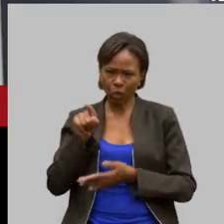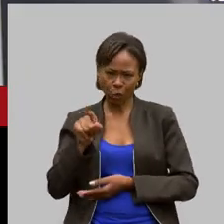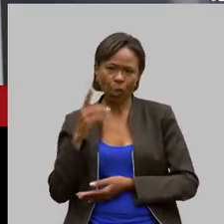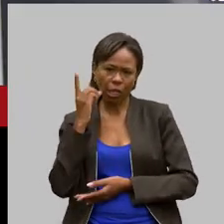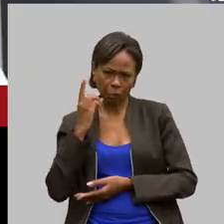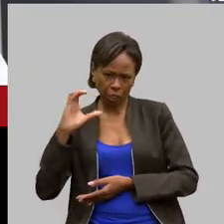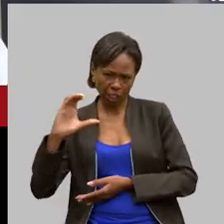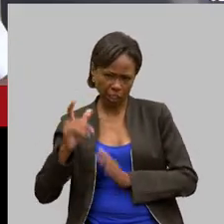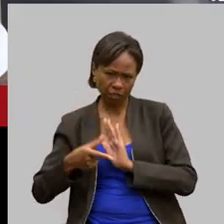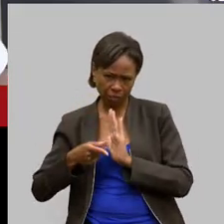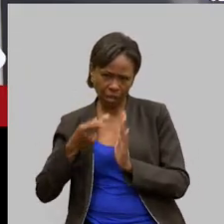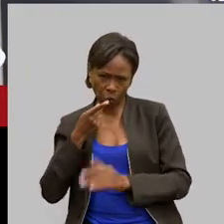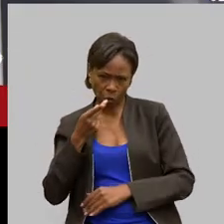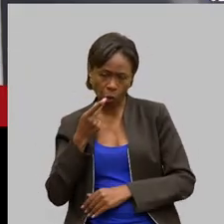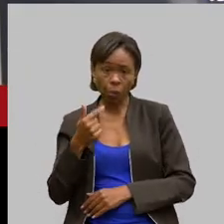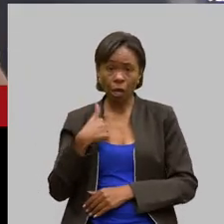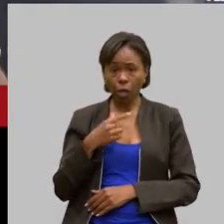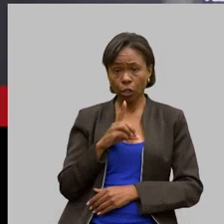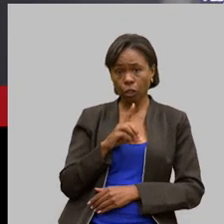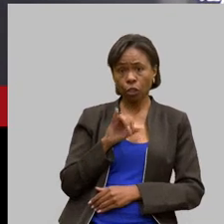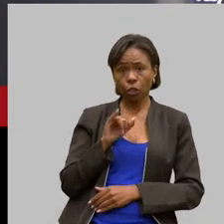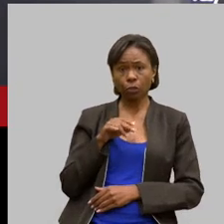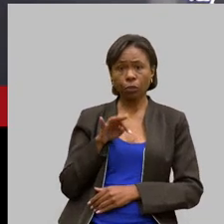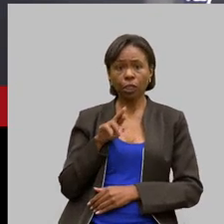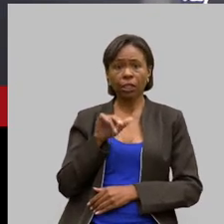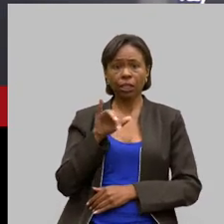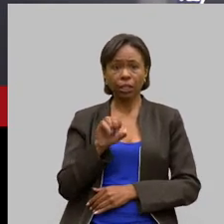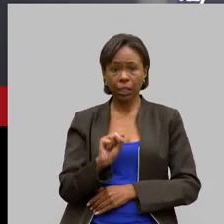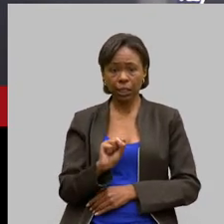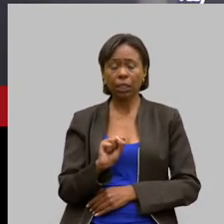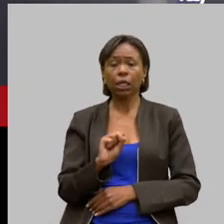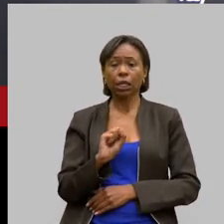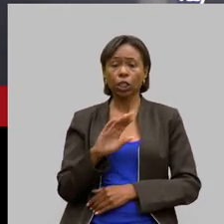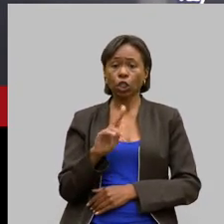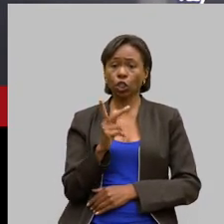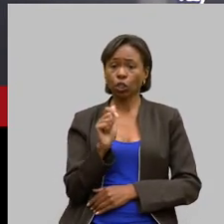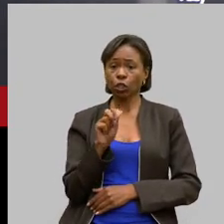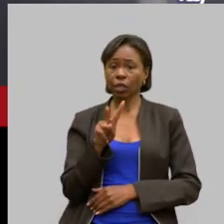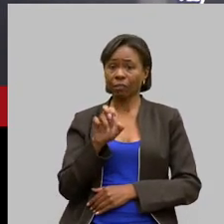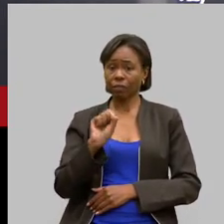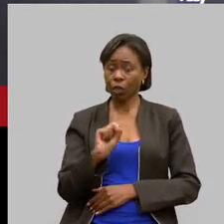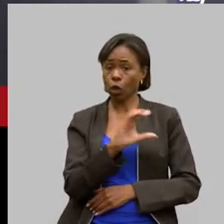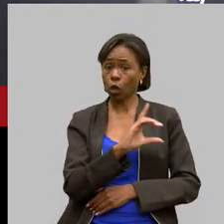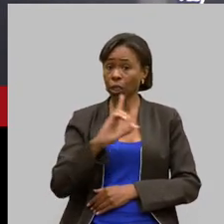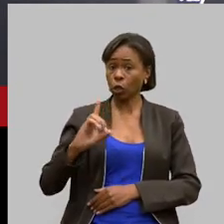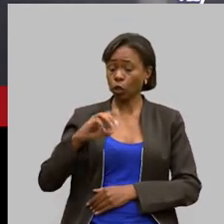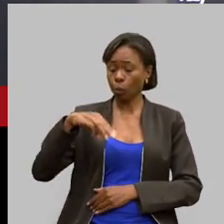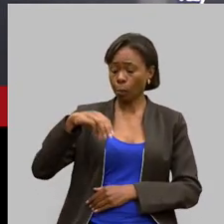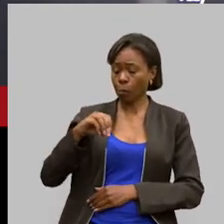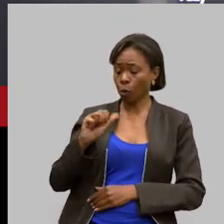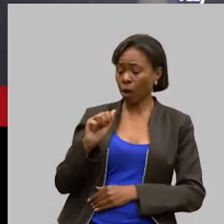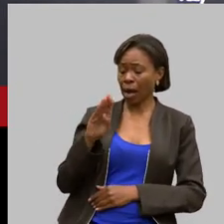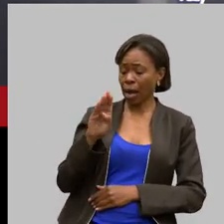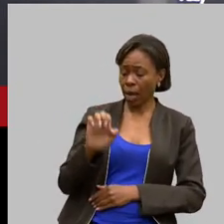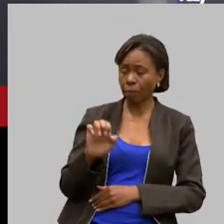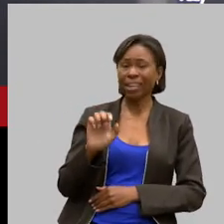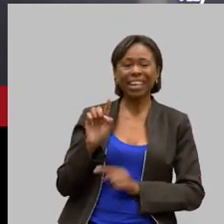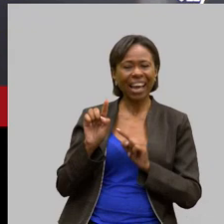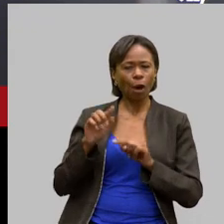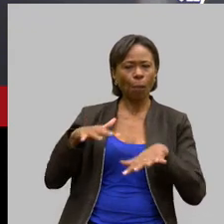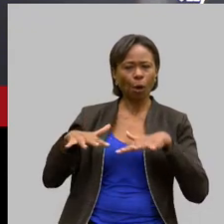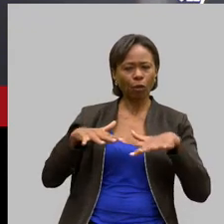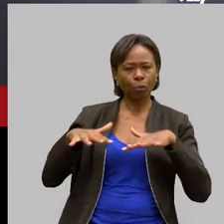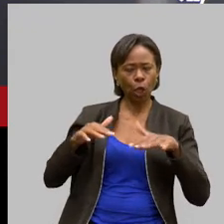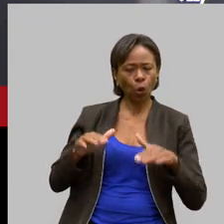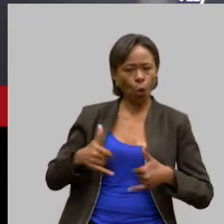início meu nome é dimitrios dimitrio Chaves Sou coordenador do Moab aqui em Belo Horizonte movimento do orgulho autista do Brasil